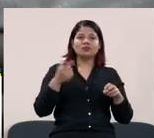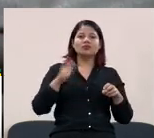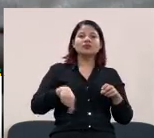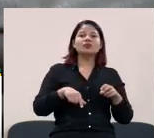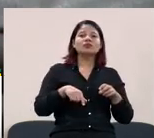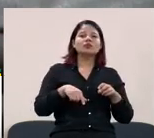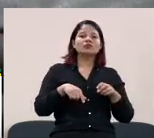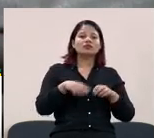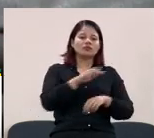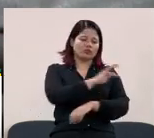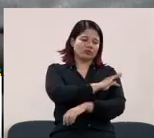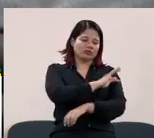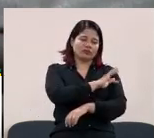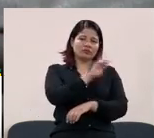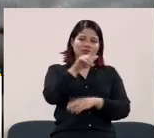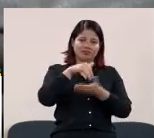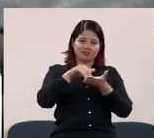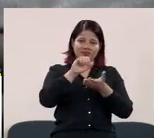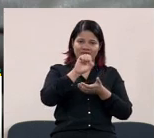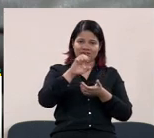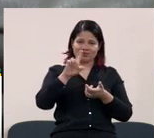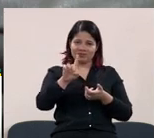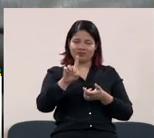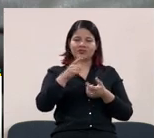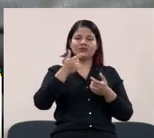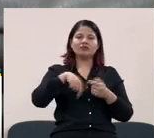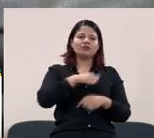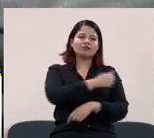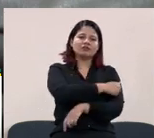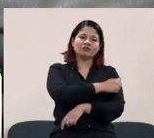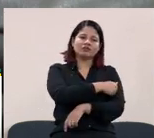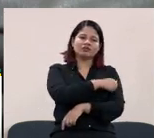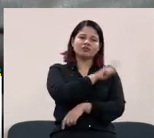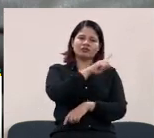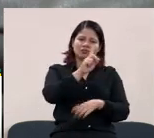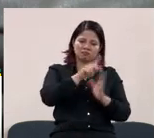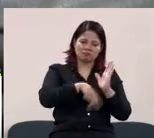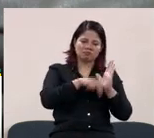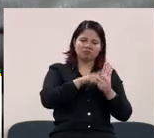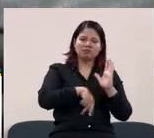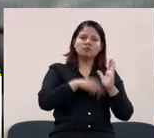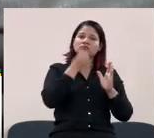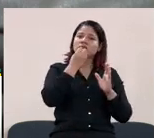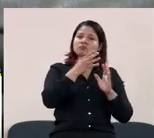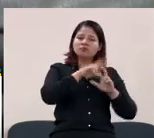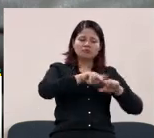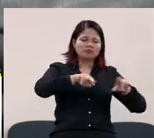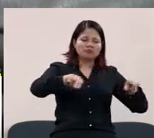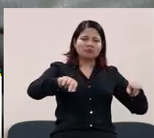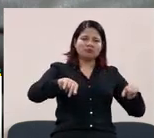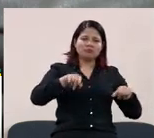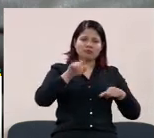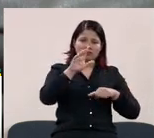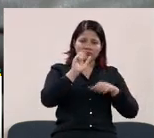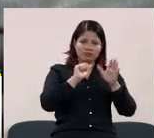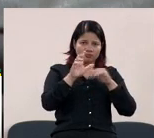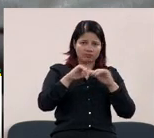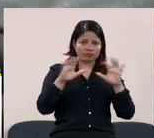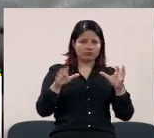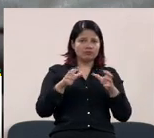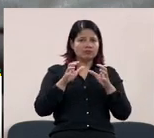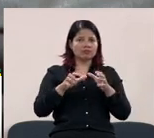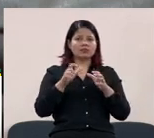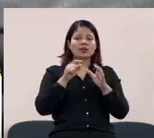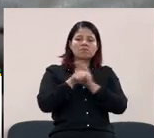secretaria, alunos, e que desenvolve bons projetos dentro da escola pública hoje.